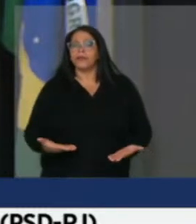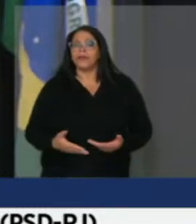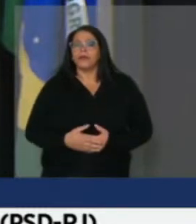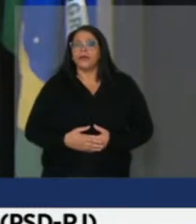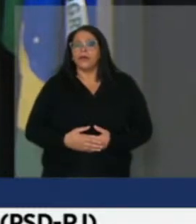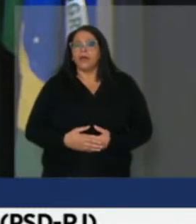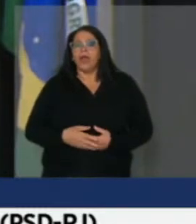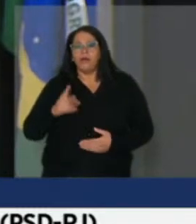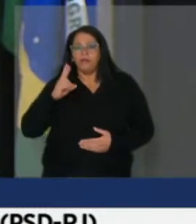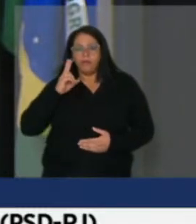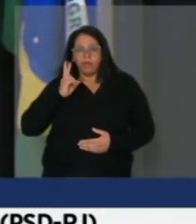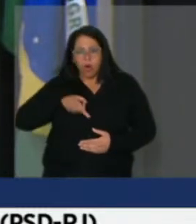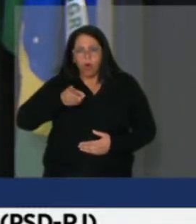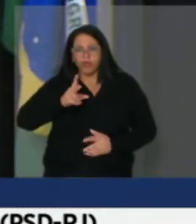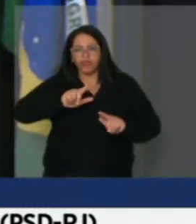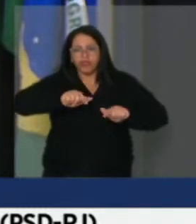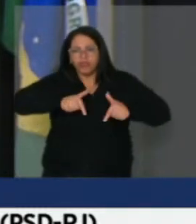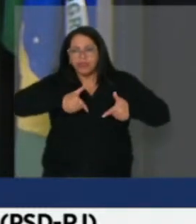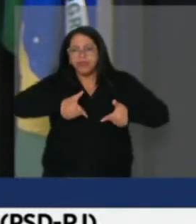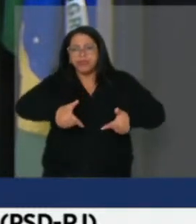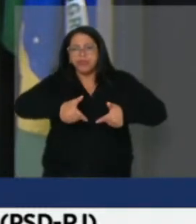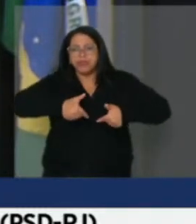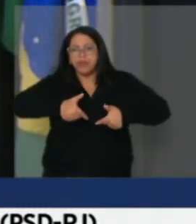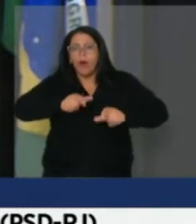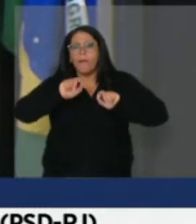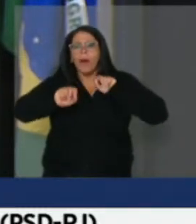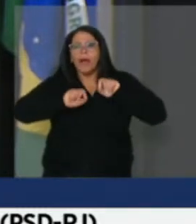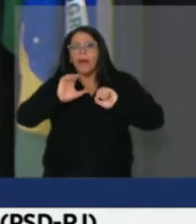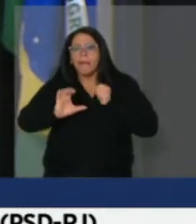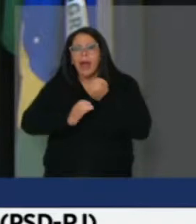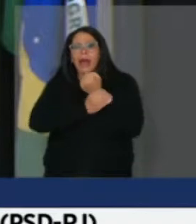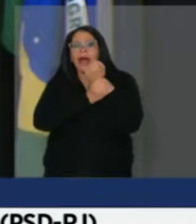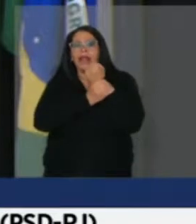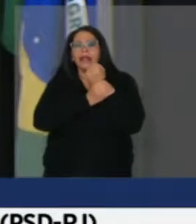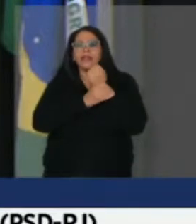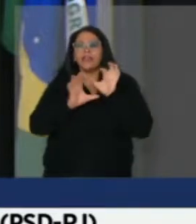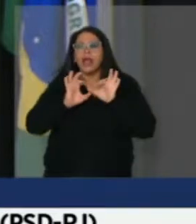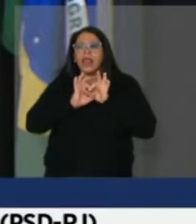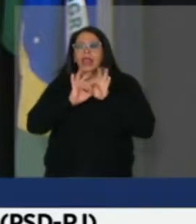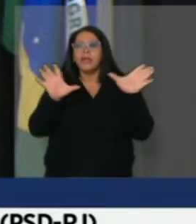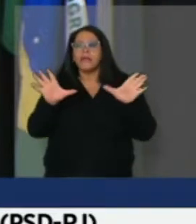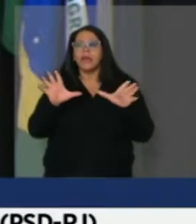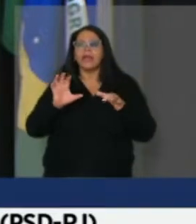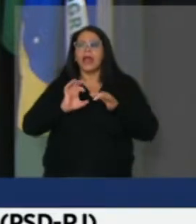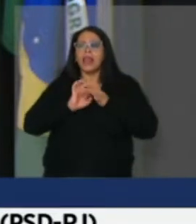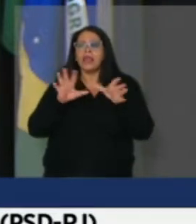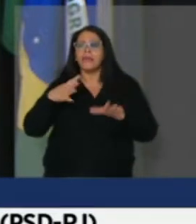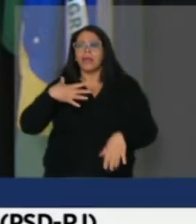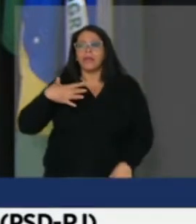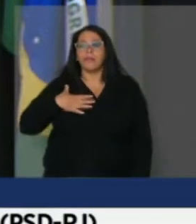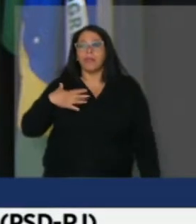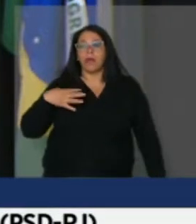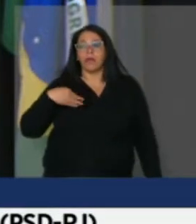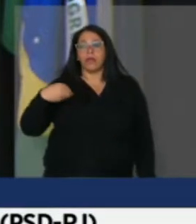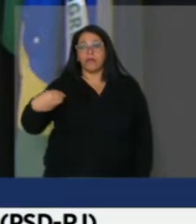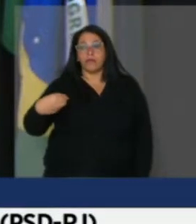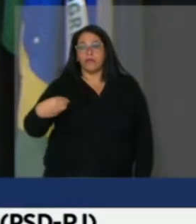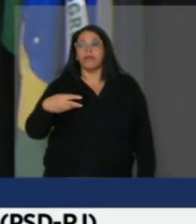Vou continuar lutando para garantir a minha liberdade e a liberdade dos meus filhos